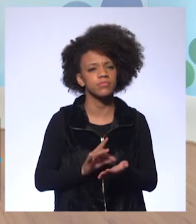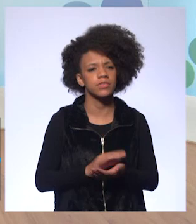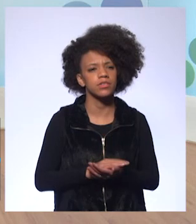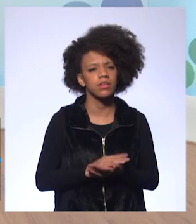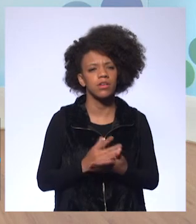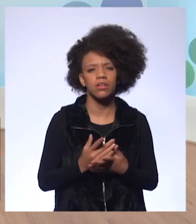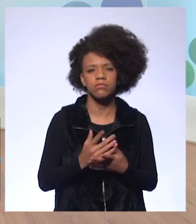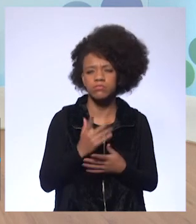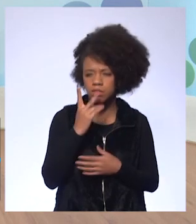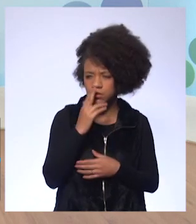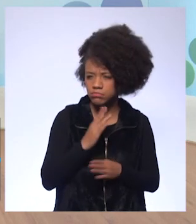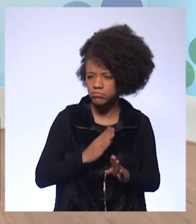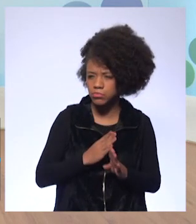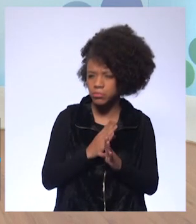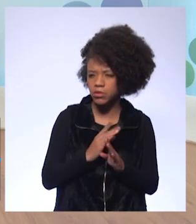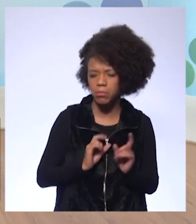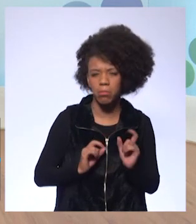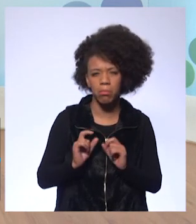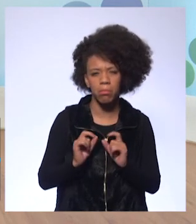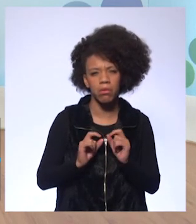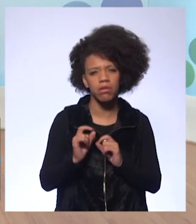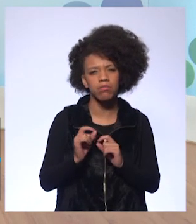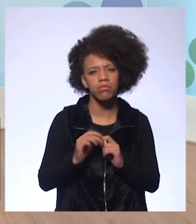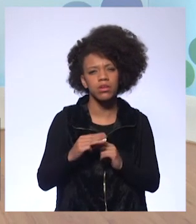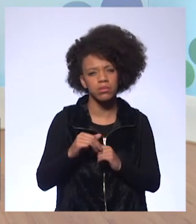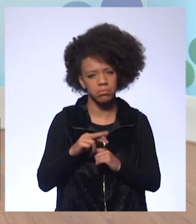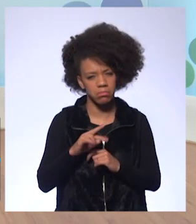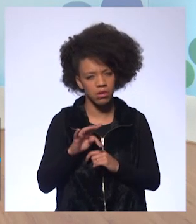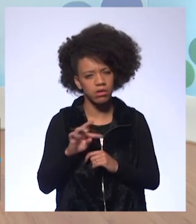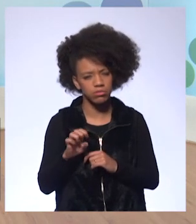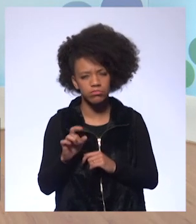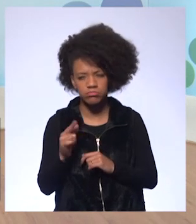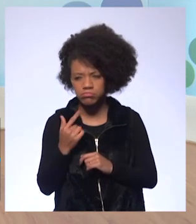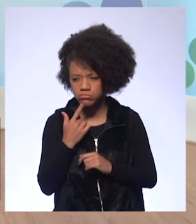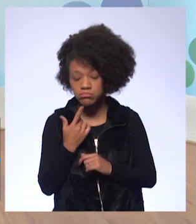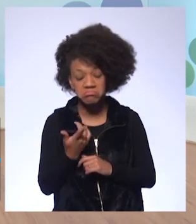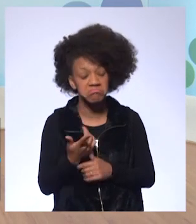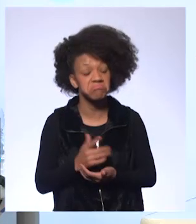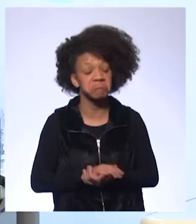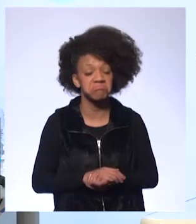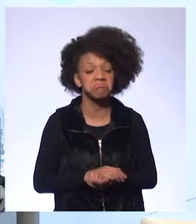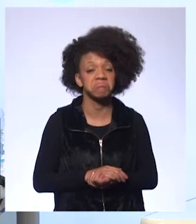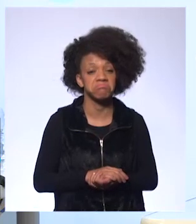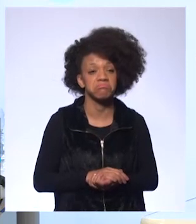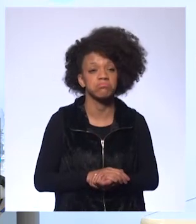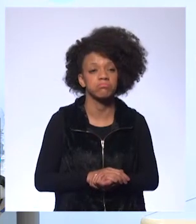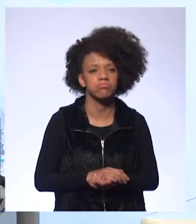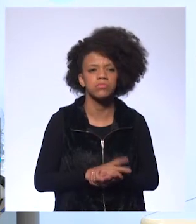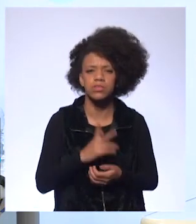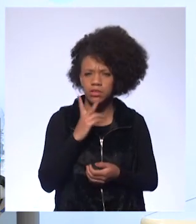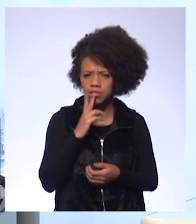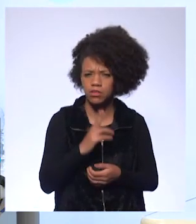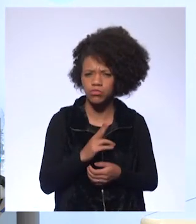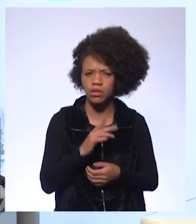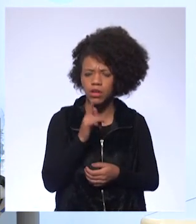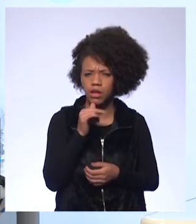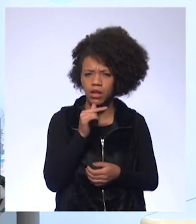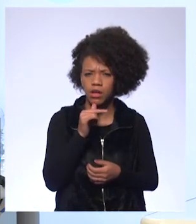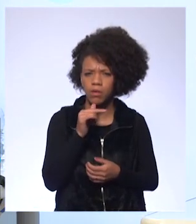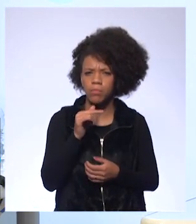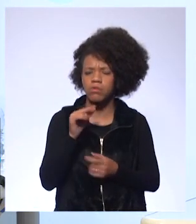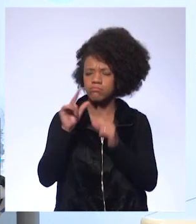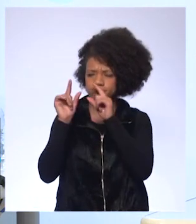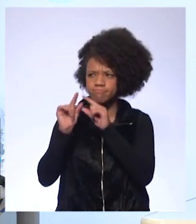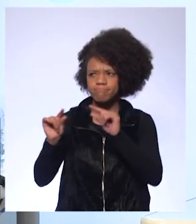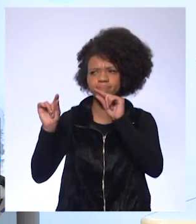bactéria tipo imagina então and this Week Day from the water in the Moon Tom eles acharam água na lua